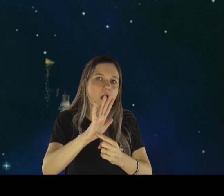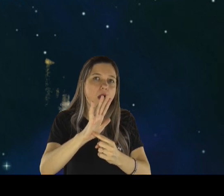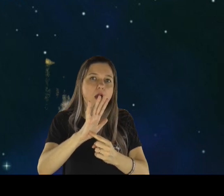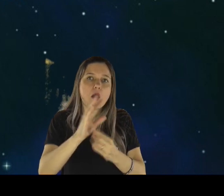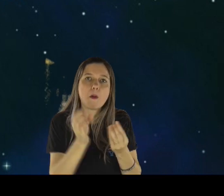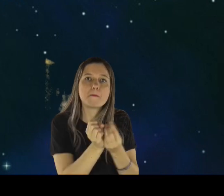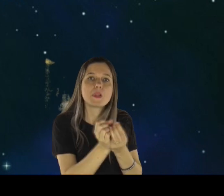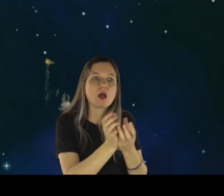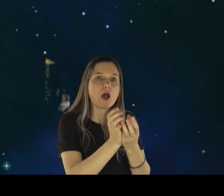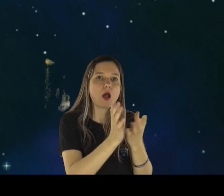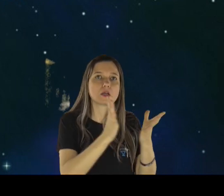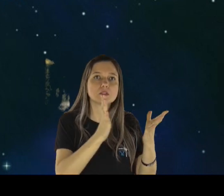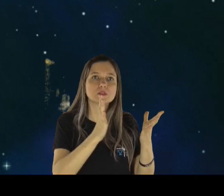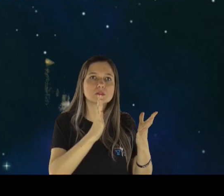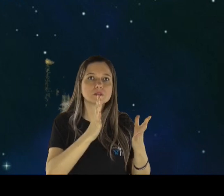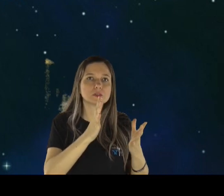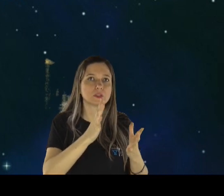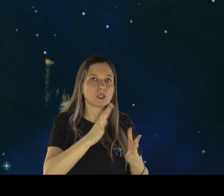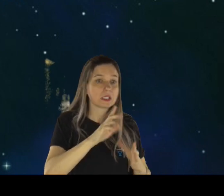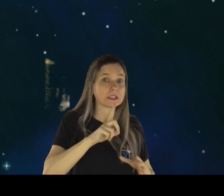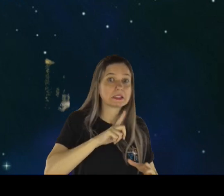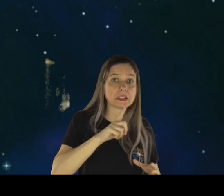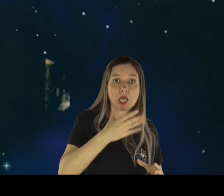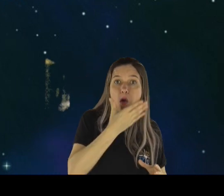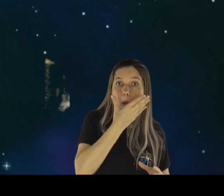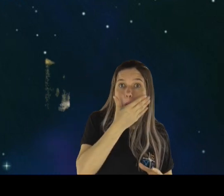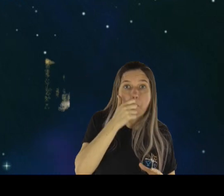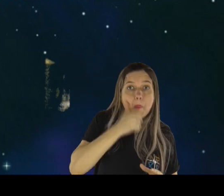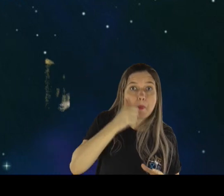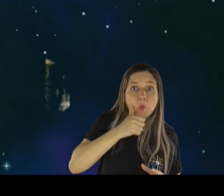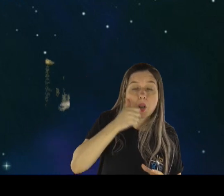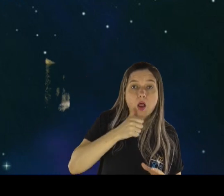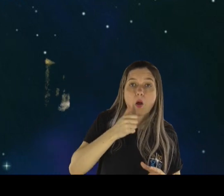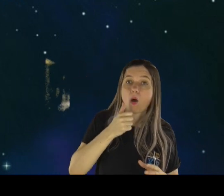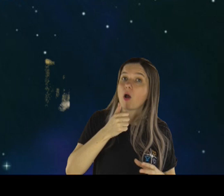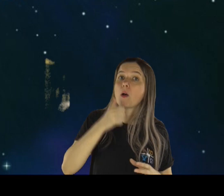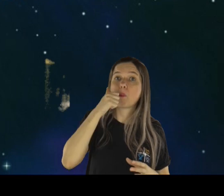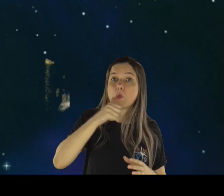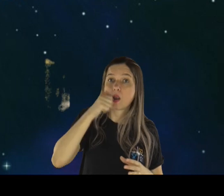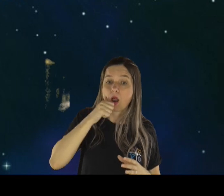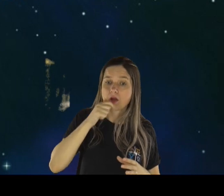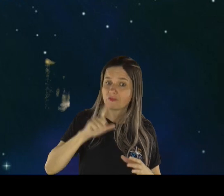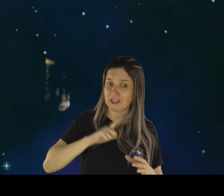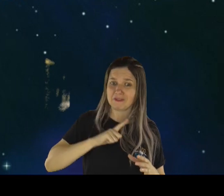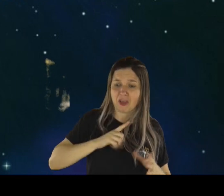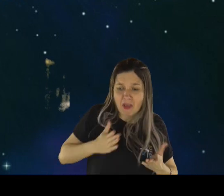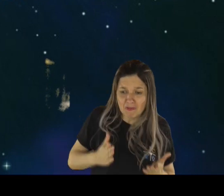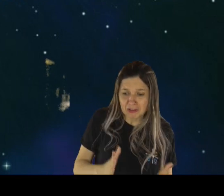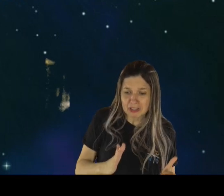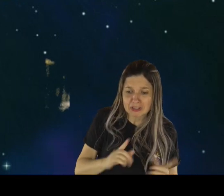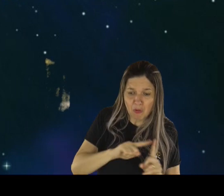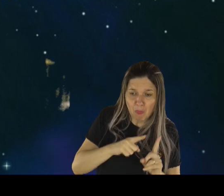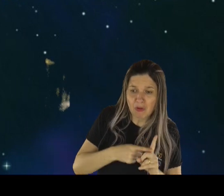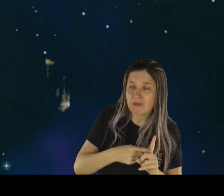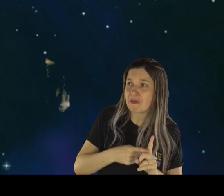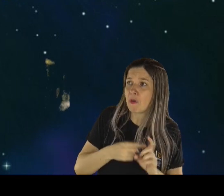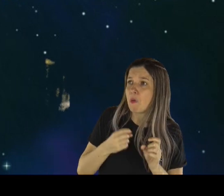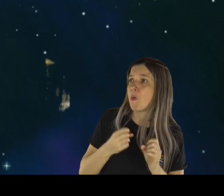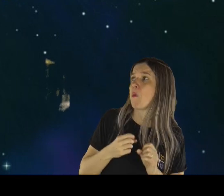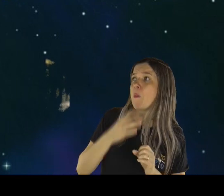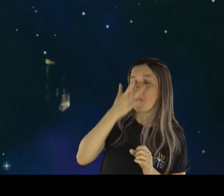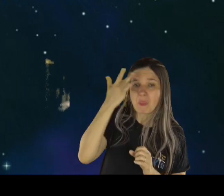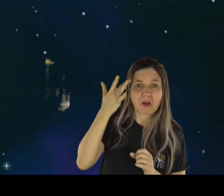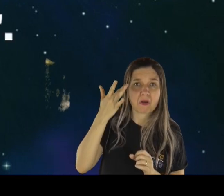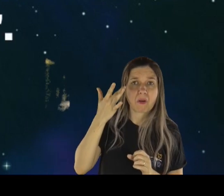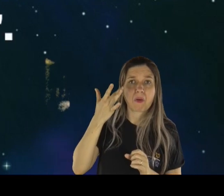Emmanuel. Deus conosco. E Mateus também corrobora essa profecia. E virá, e a Virgem ficará grávida e dará